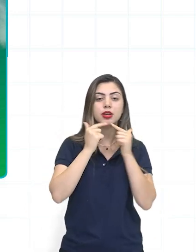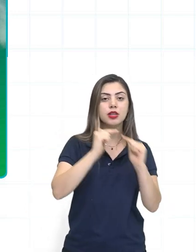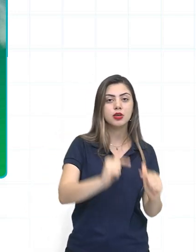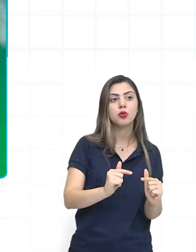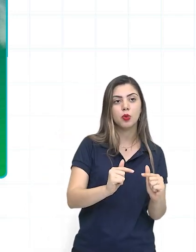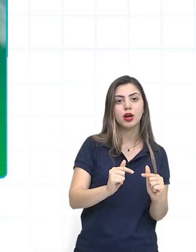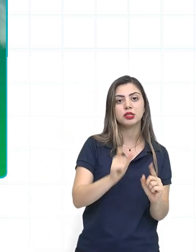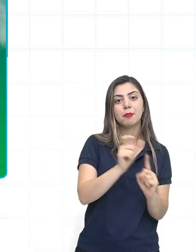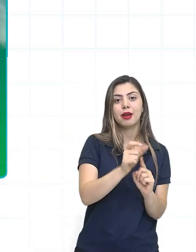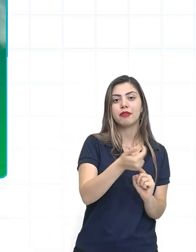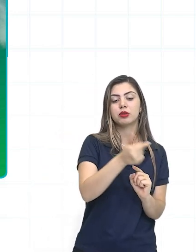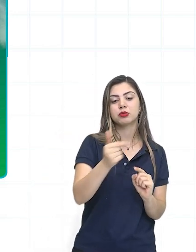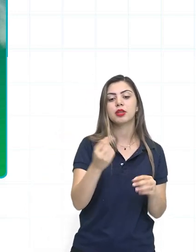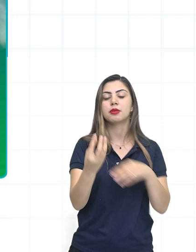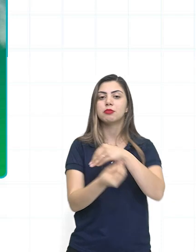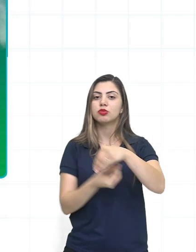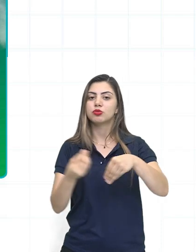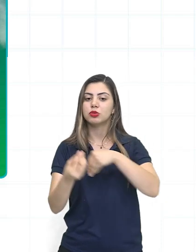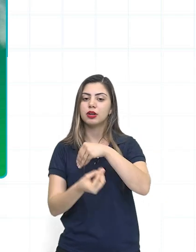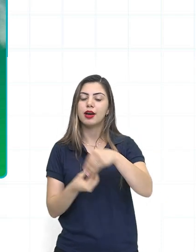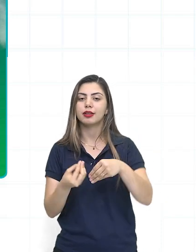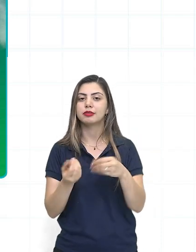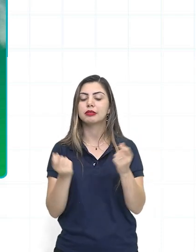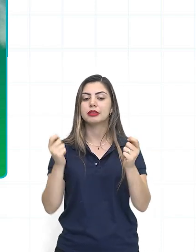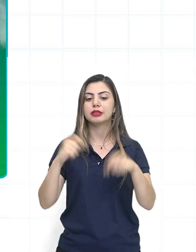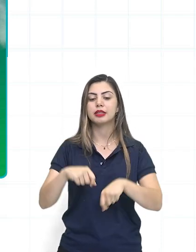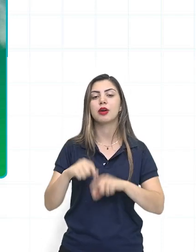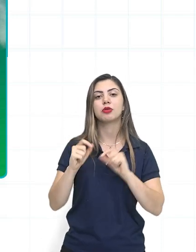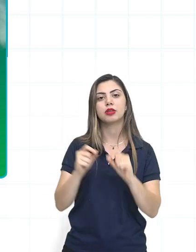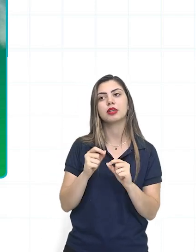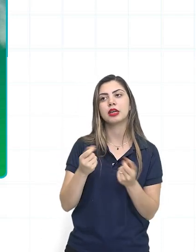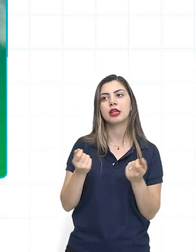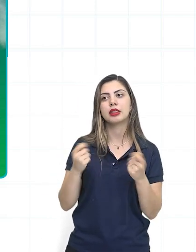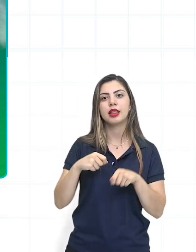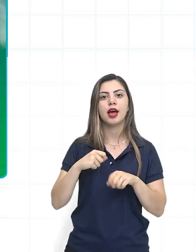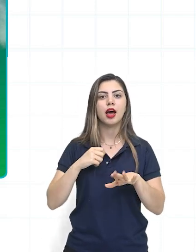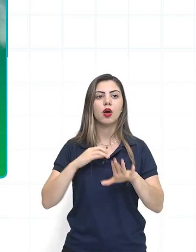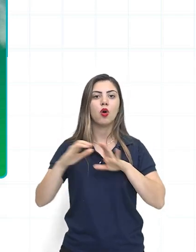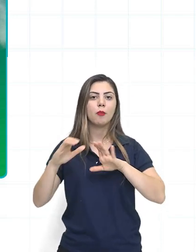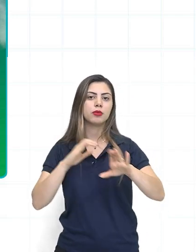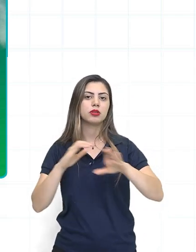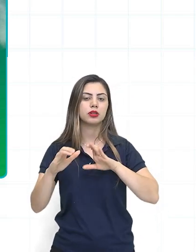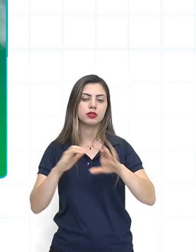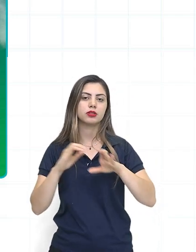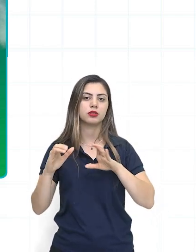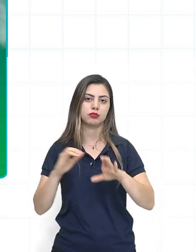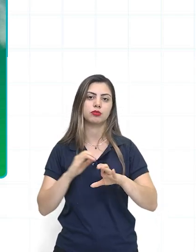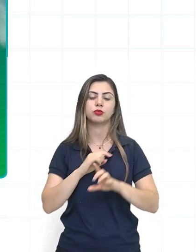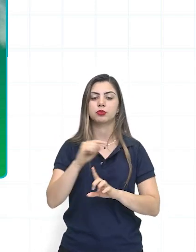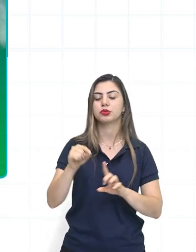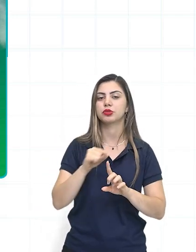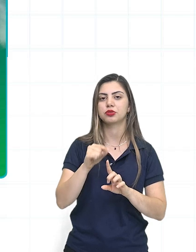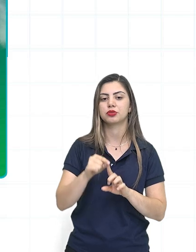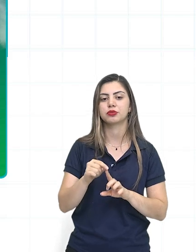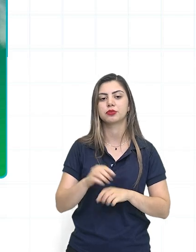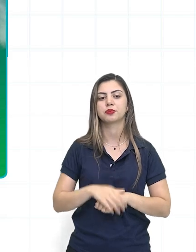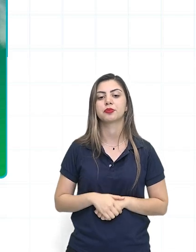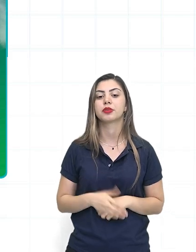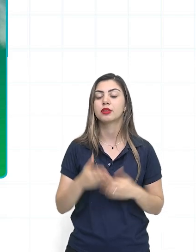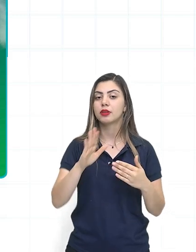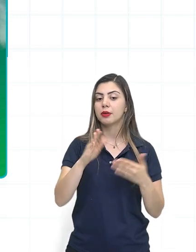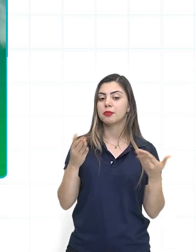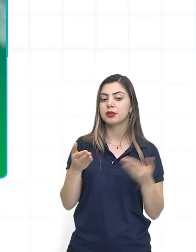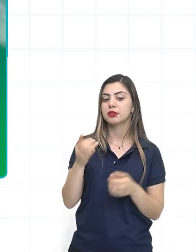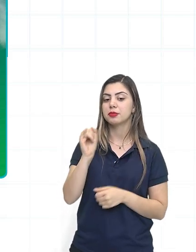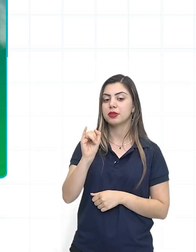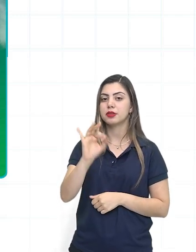mesmo tempo, para construir a mensagem que se quer transmitir. Então, observe aí que eu tenho a